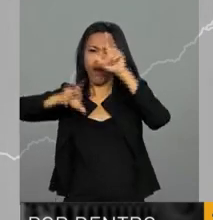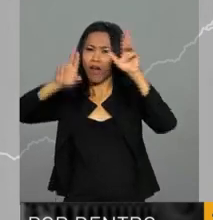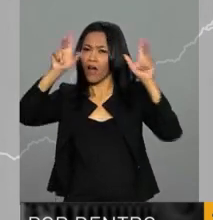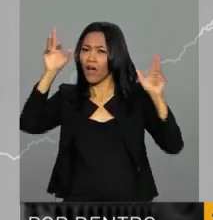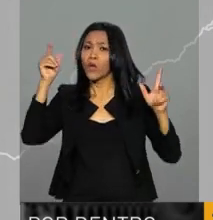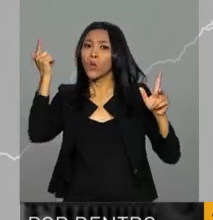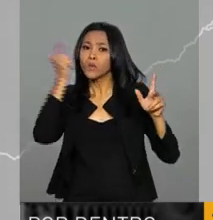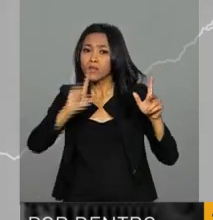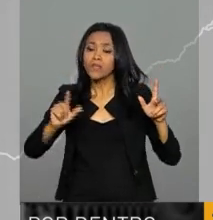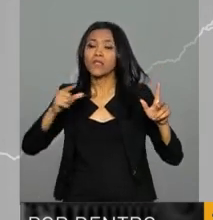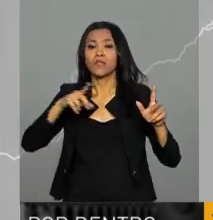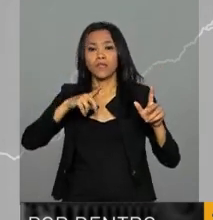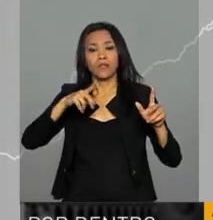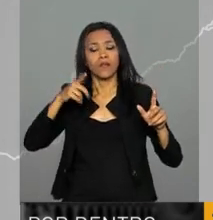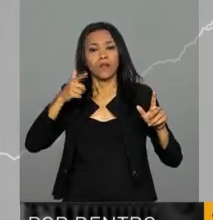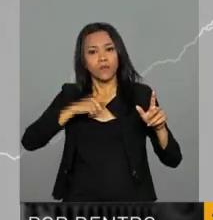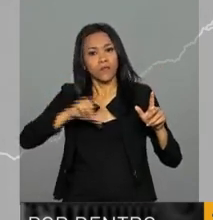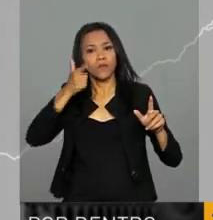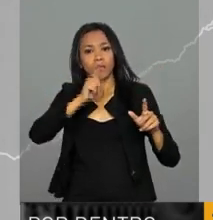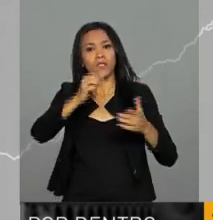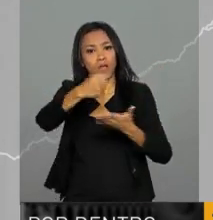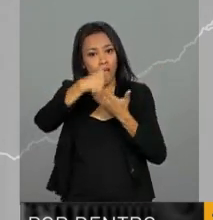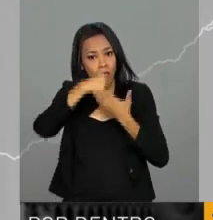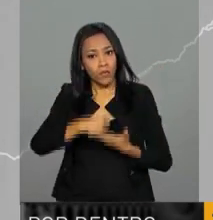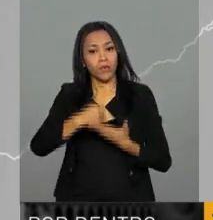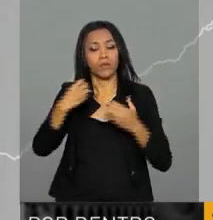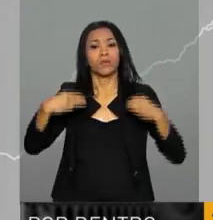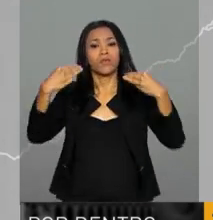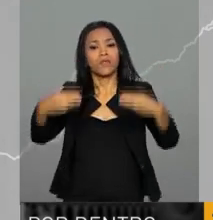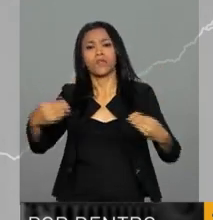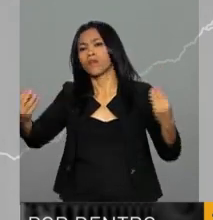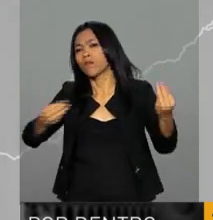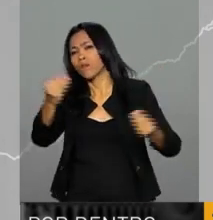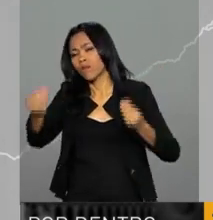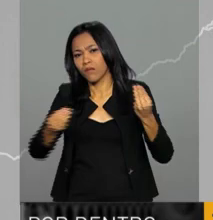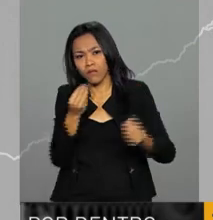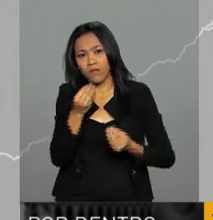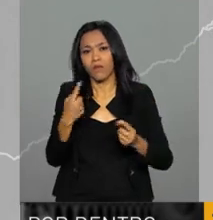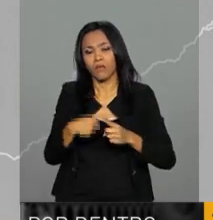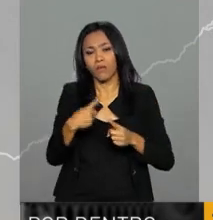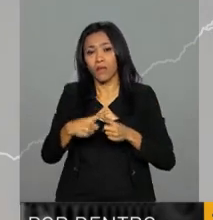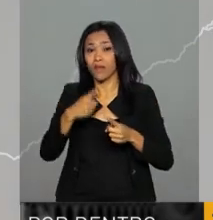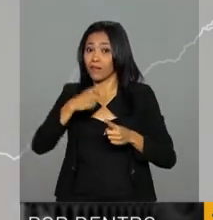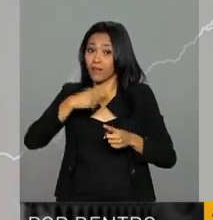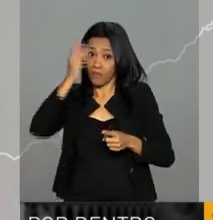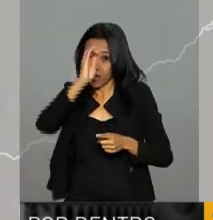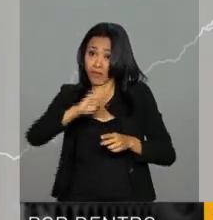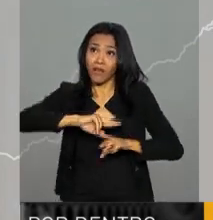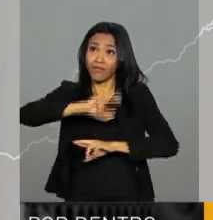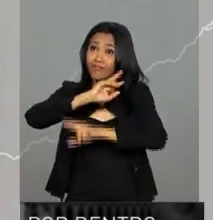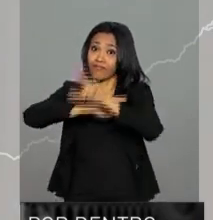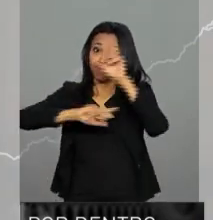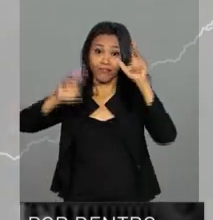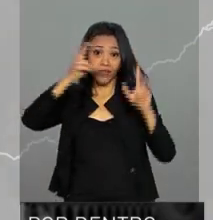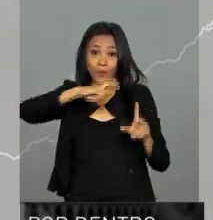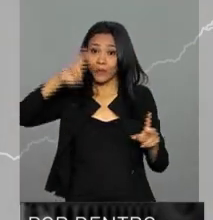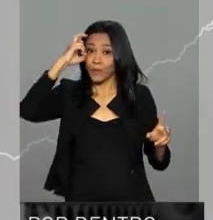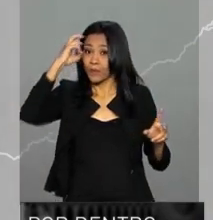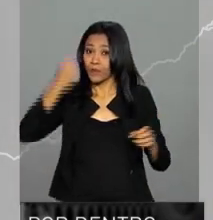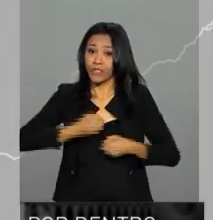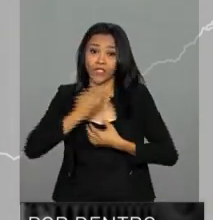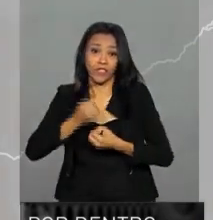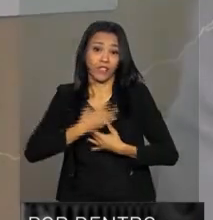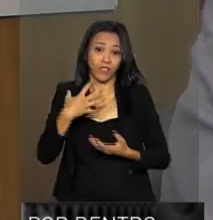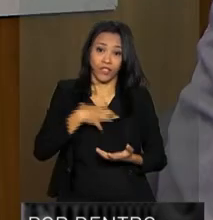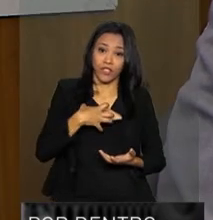ministério pelos recursos destinados à cultura levando em conta essa diversidade cultural do brasil bom dia tiago bom dia aos